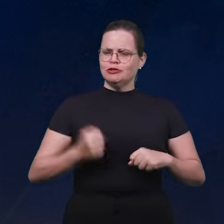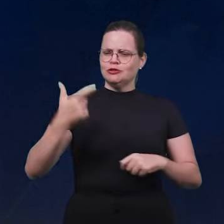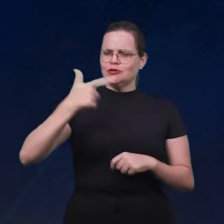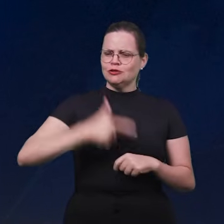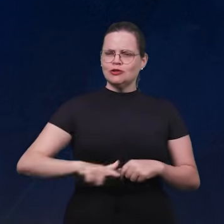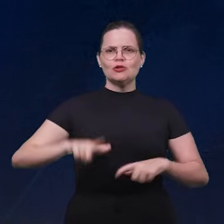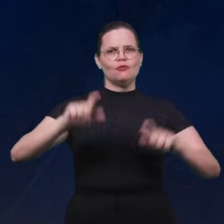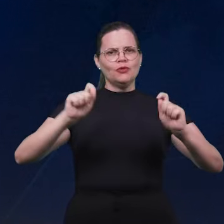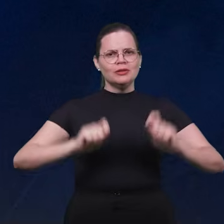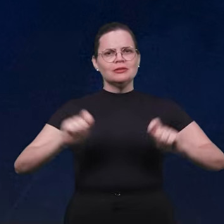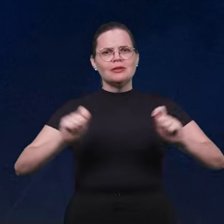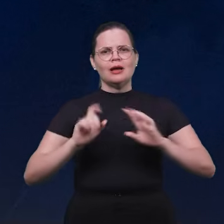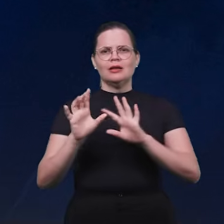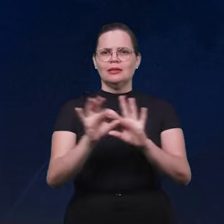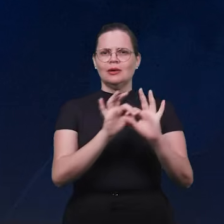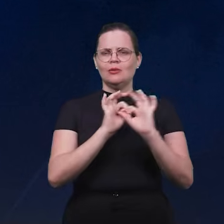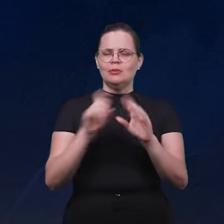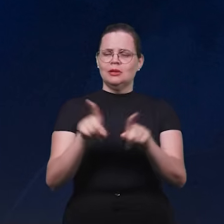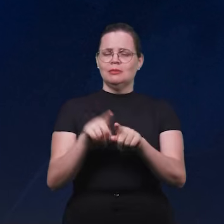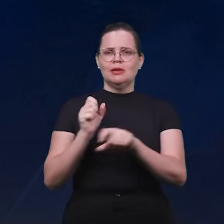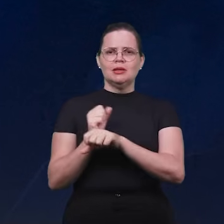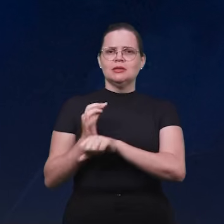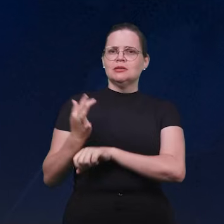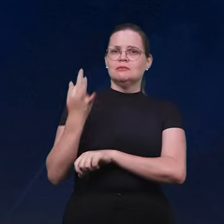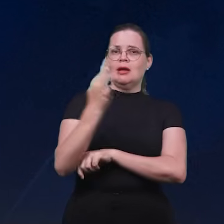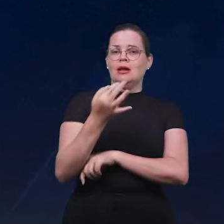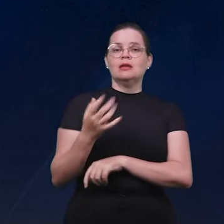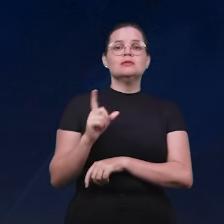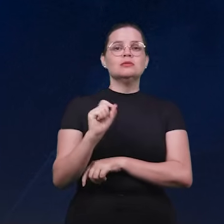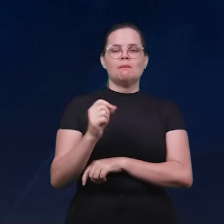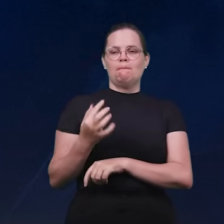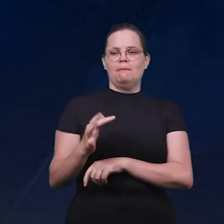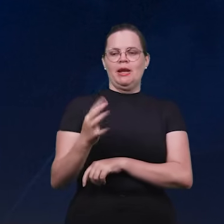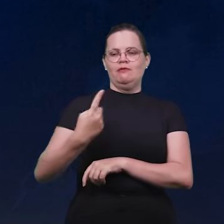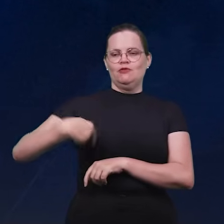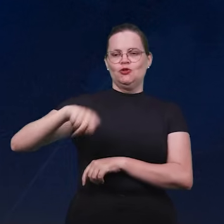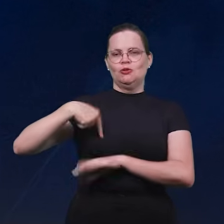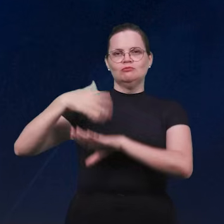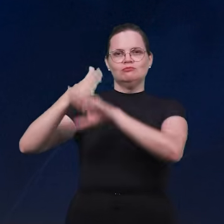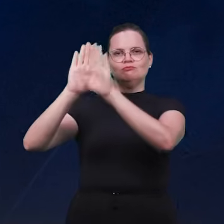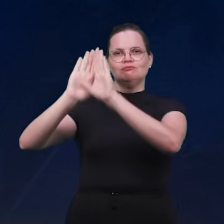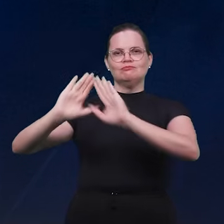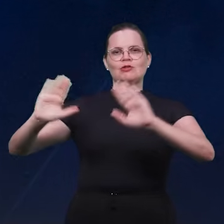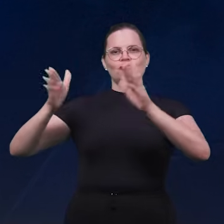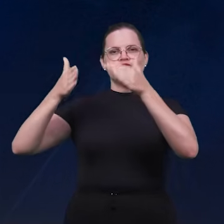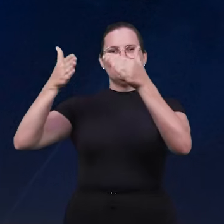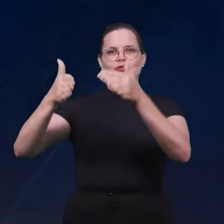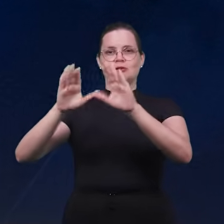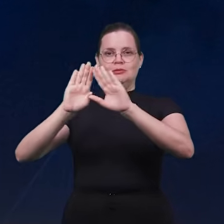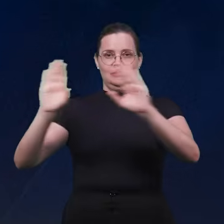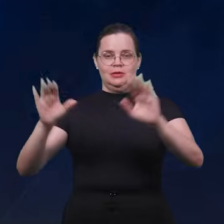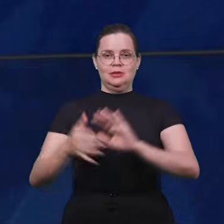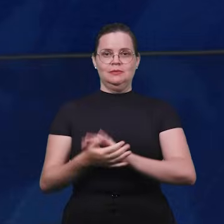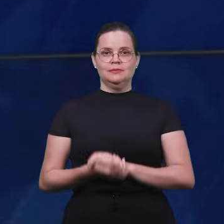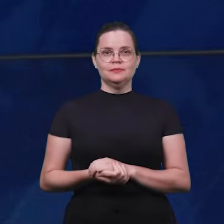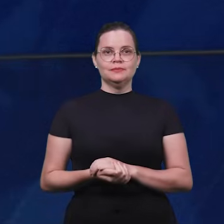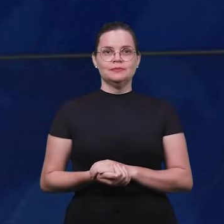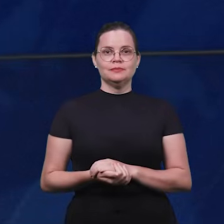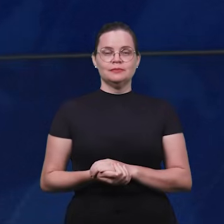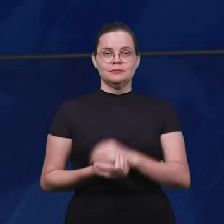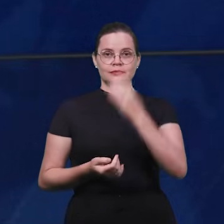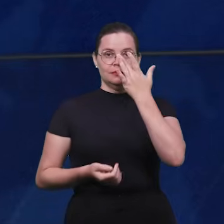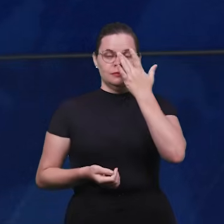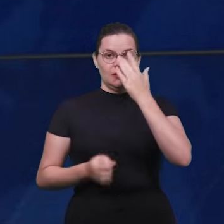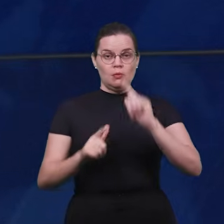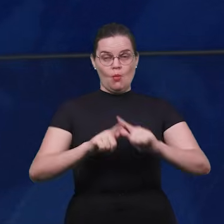das forças e da esperança de que em breve ela chegará ao seu destino. Na